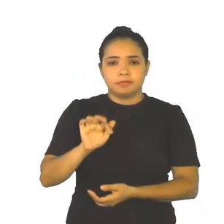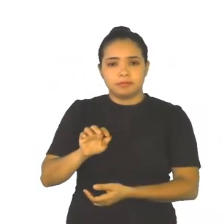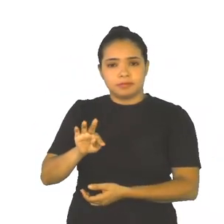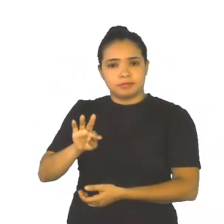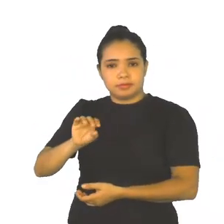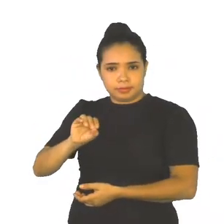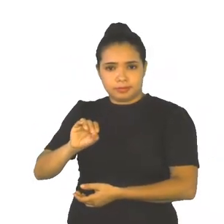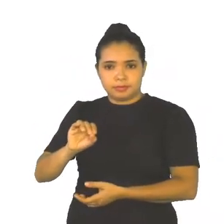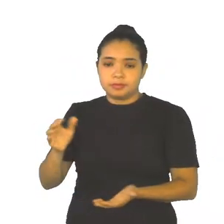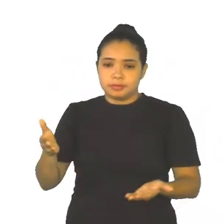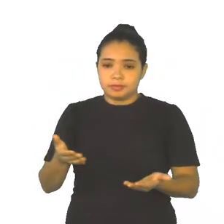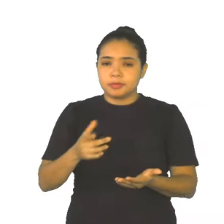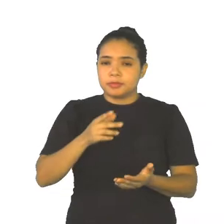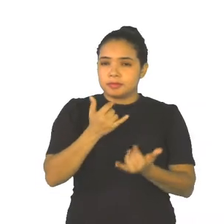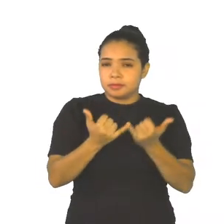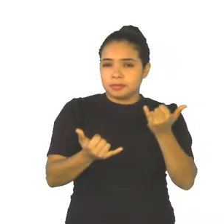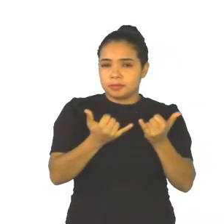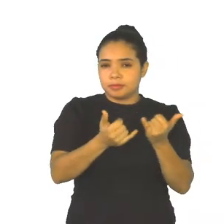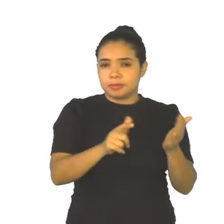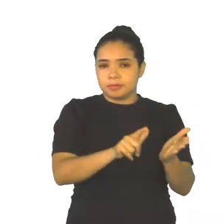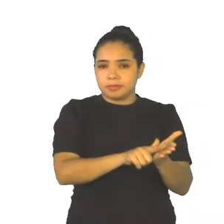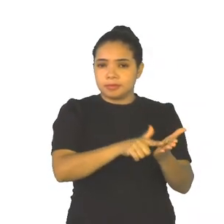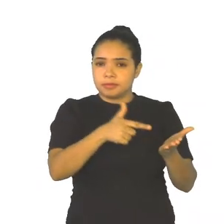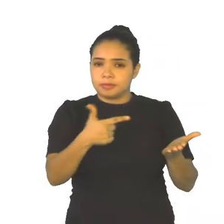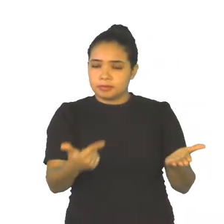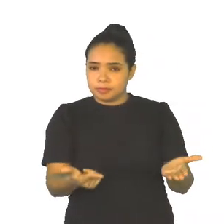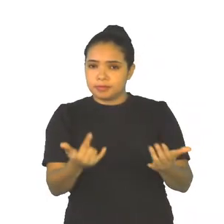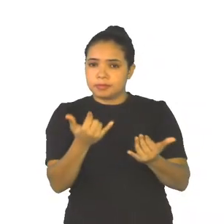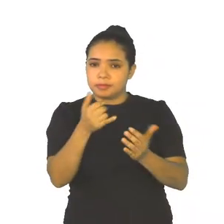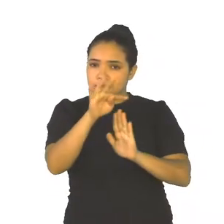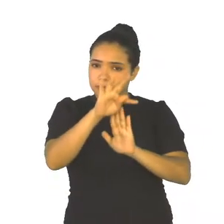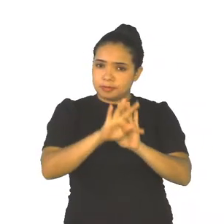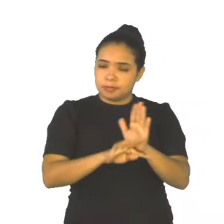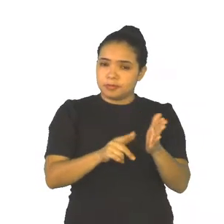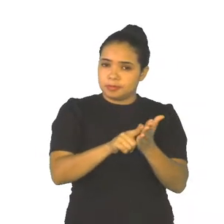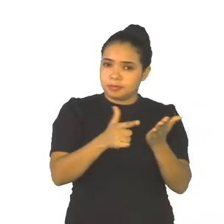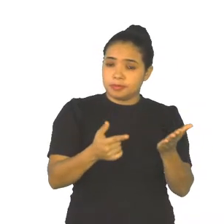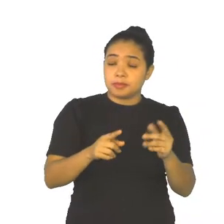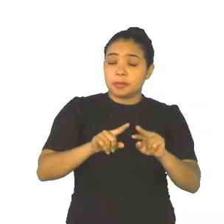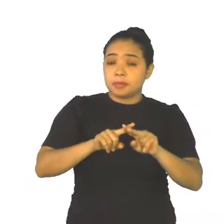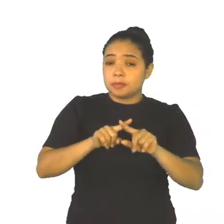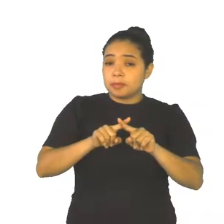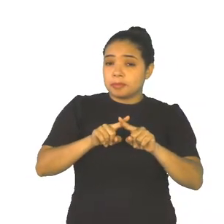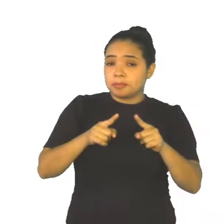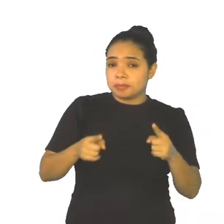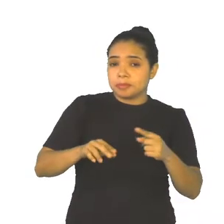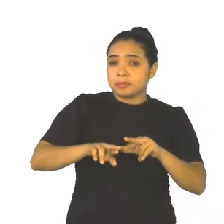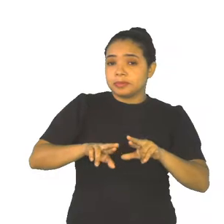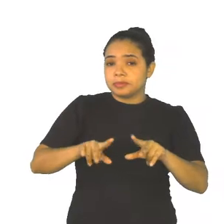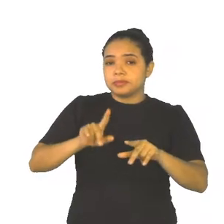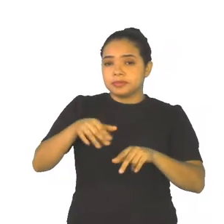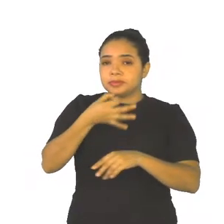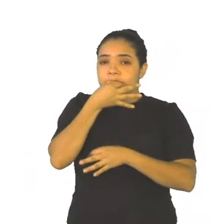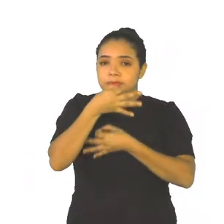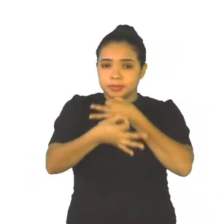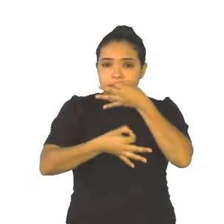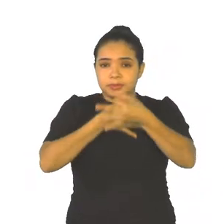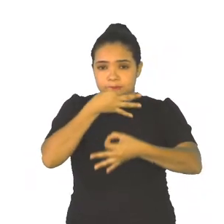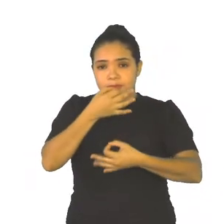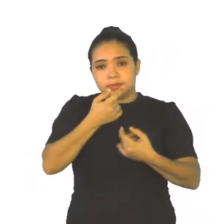texto jornalístico, mas com a diferença que faz críticas e reflexões sobre os acontecimentos.